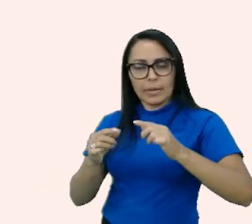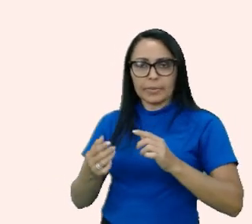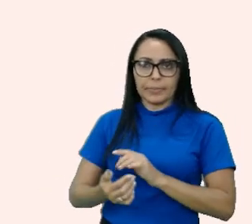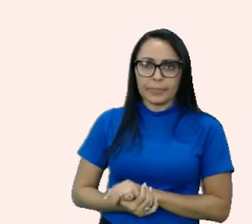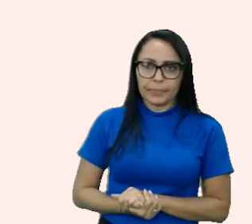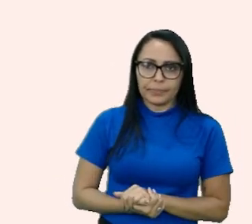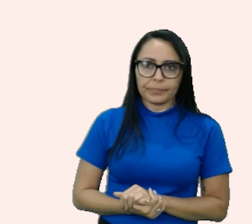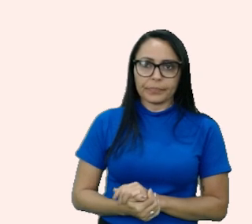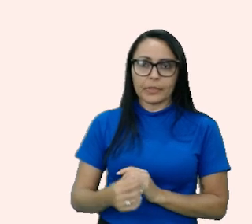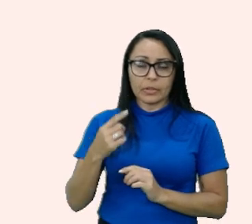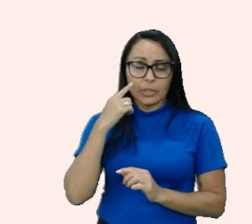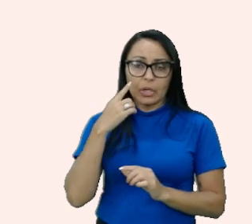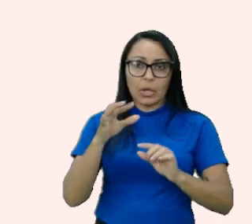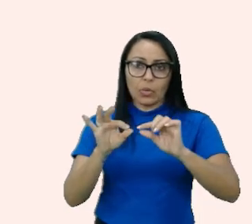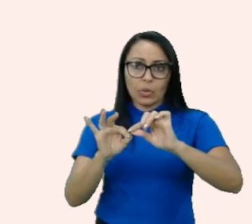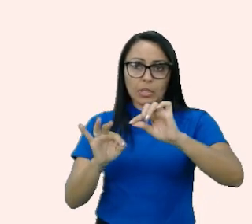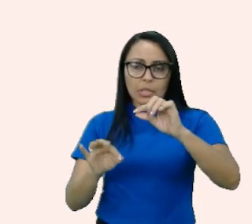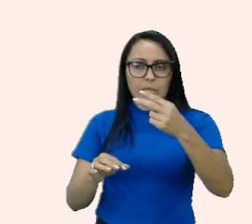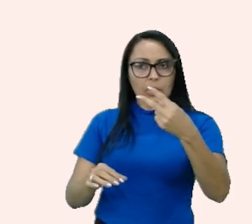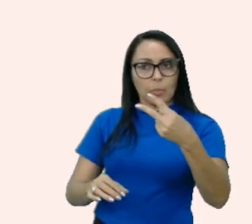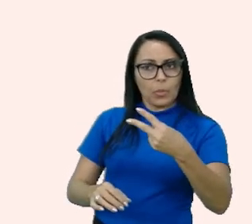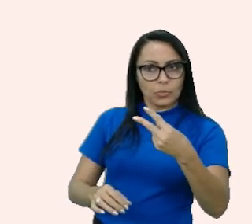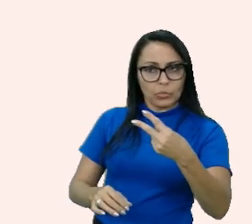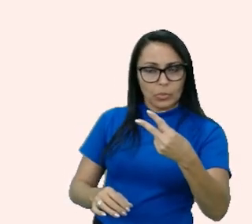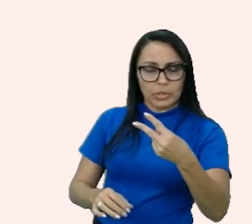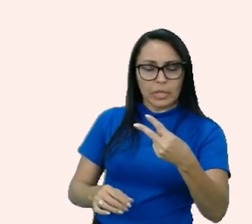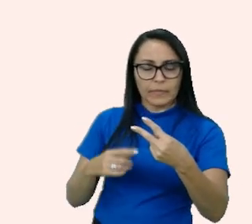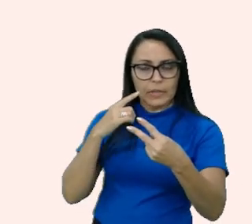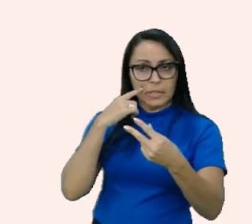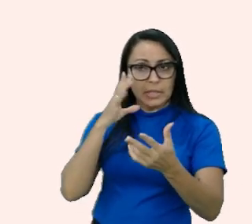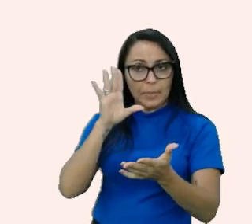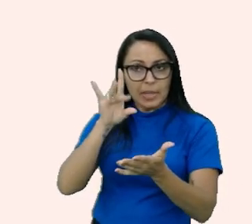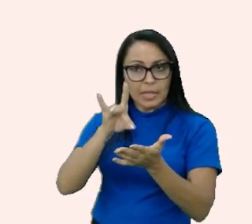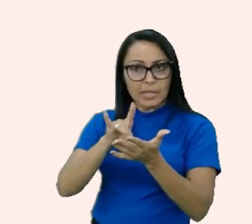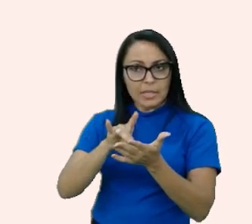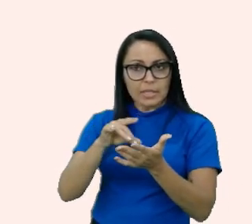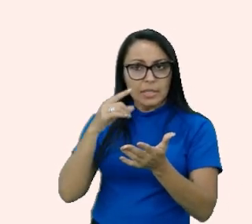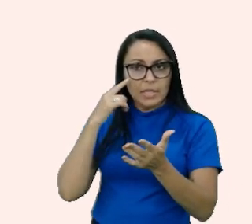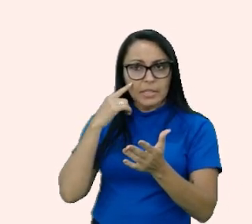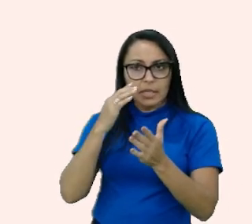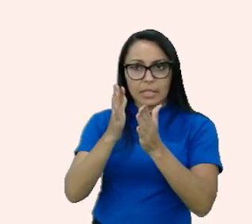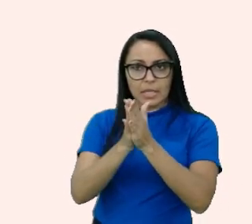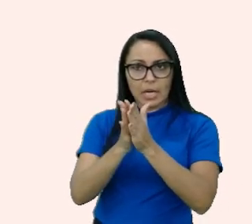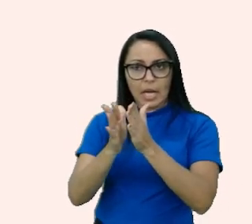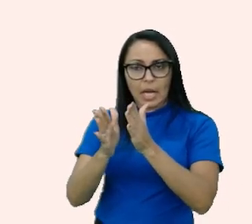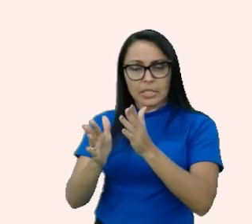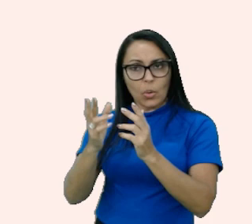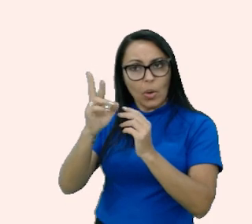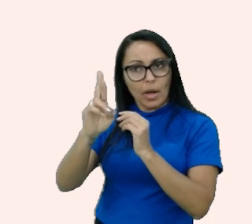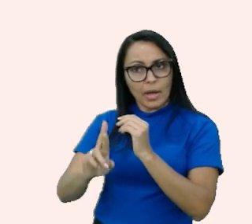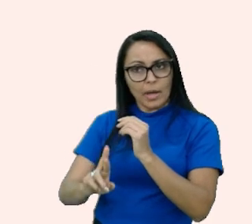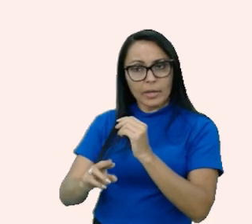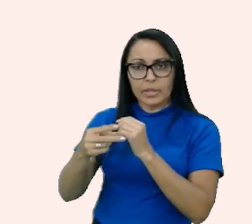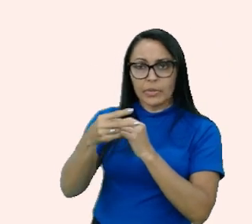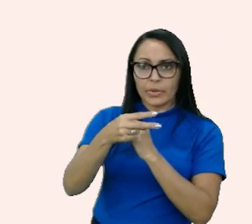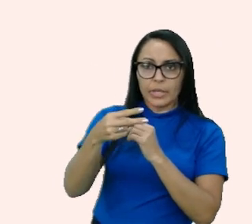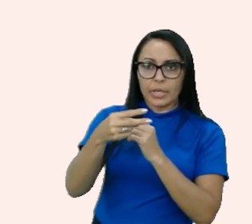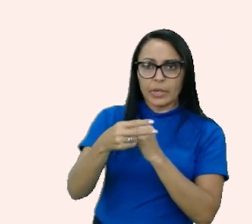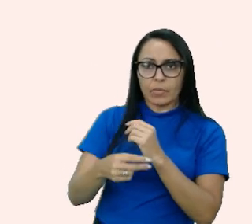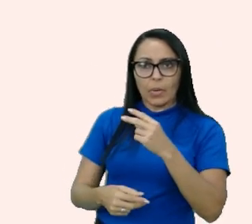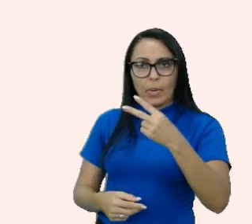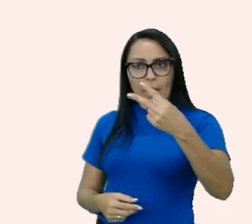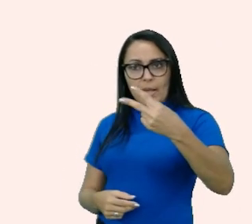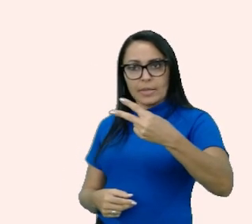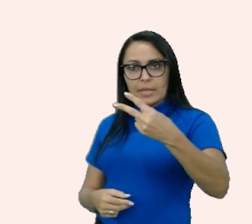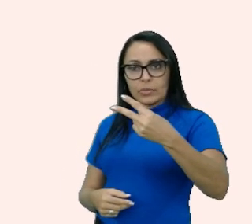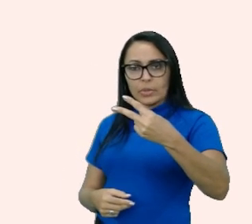ao serem cortadas por duas transversais, eu vou estabelecer padrão de razão igual entre essas duas transversais.